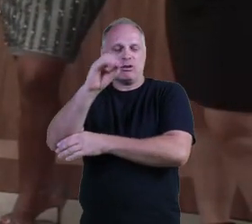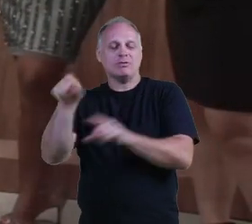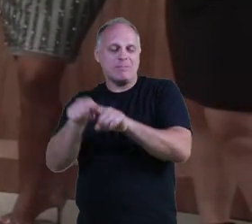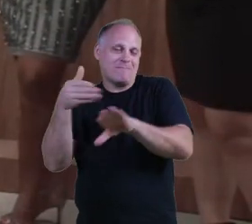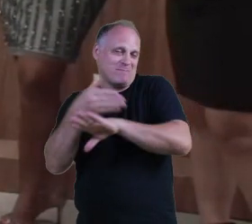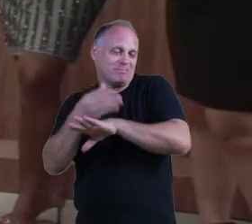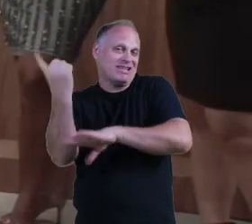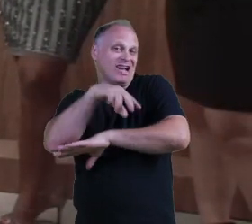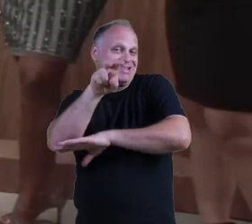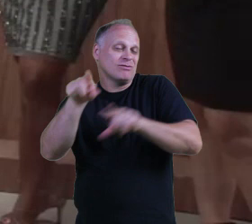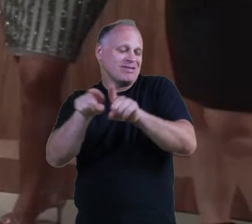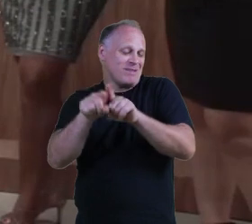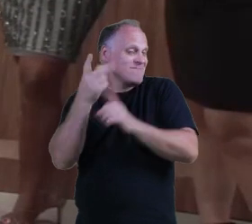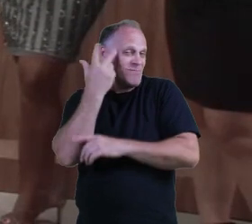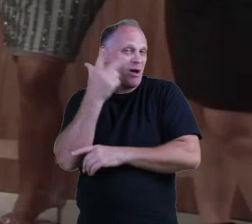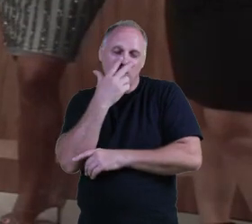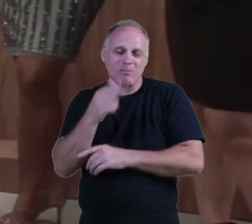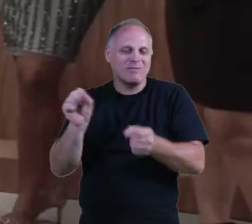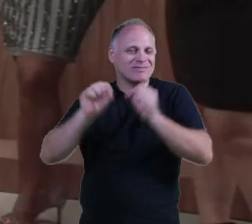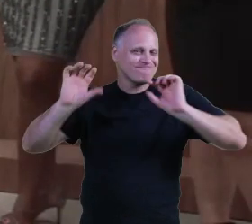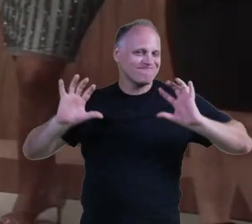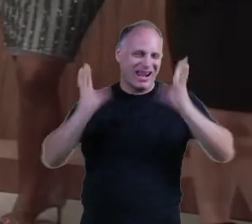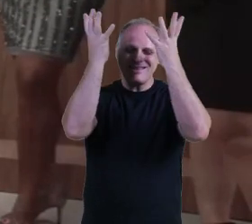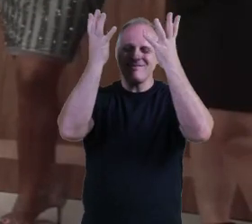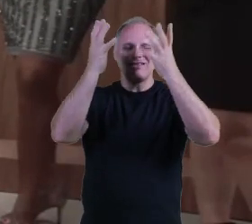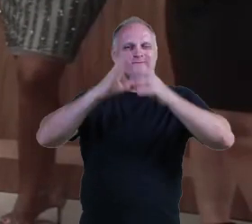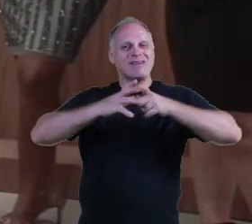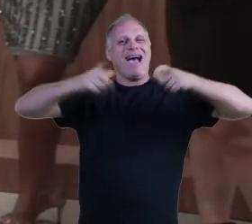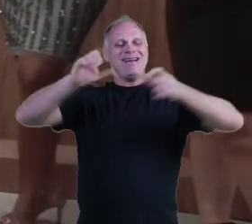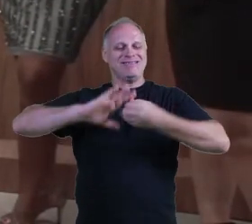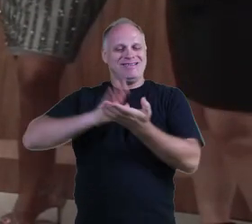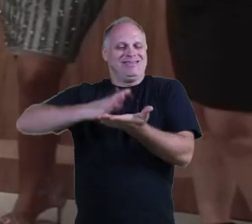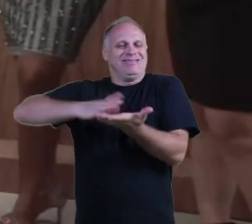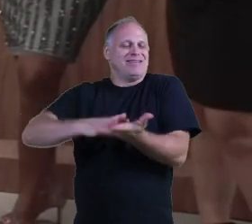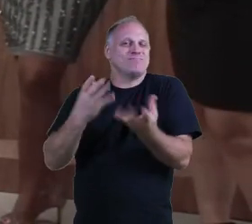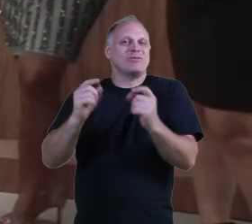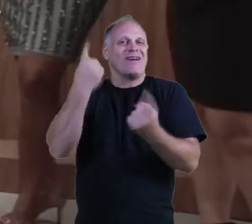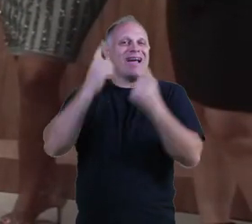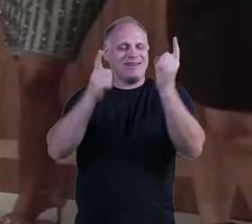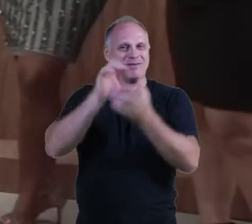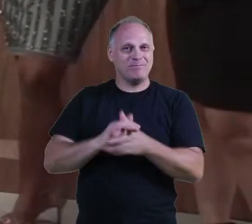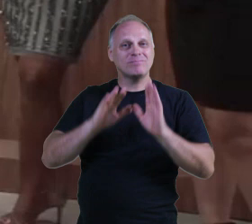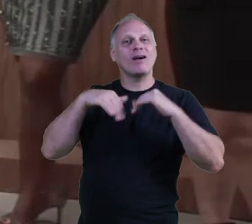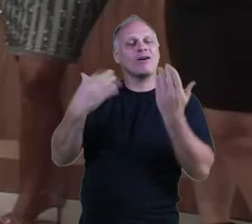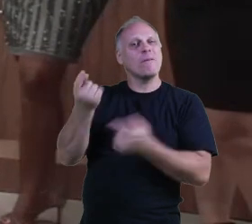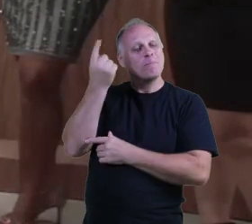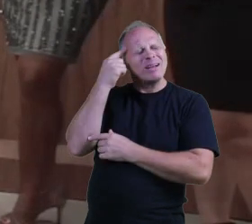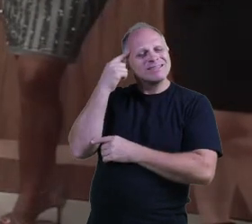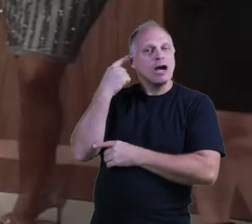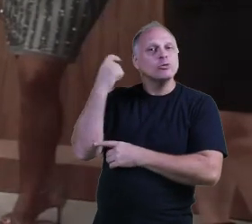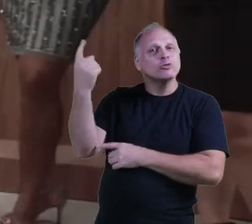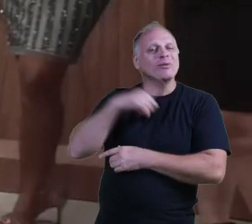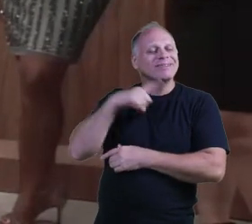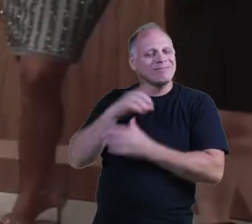toca junto e eles fazem parte do boteco. Também vão estar lá no dia 5 para nós fazer um grande evento com uma grande roda